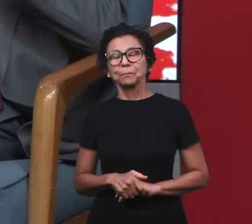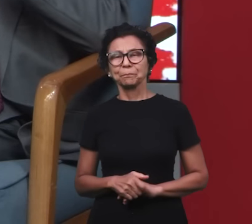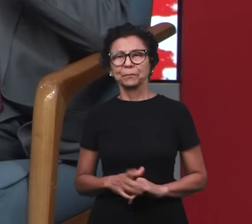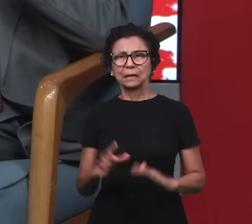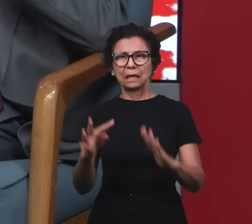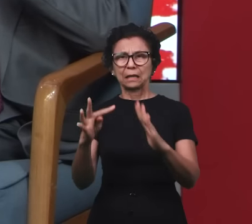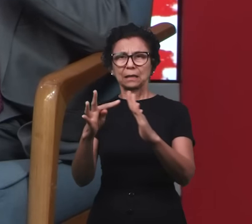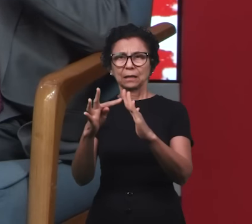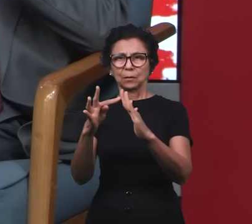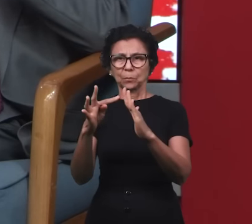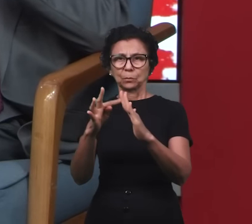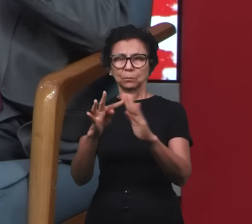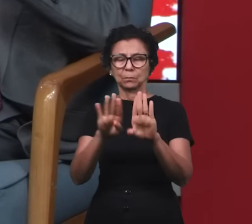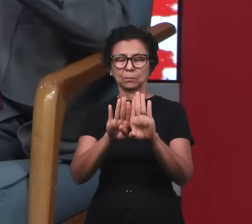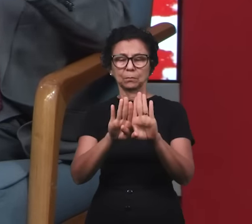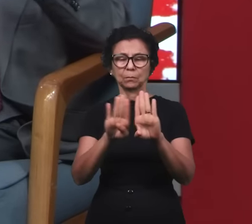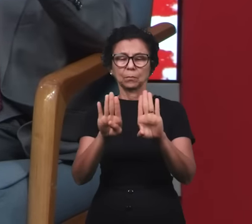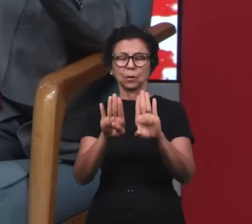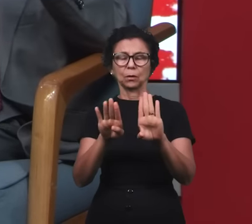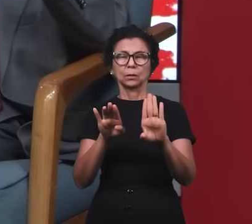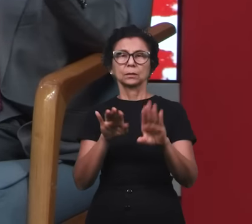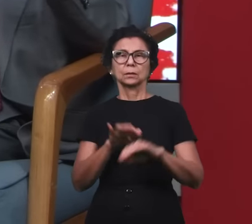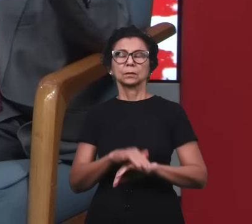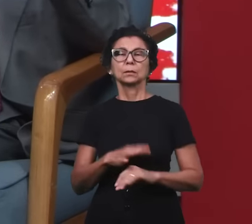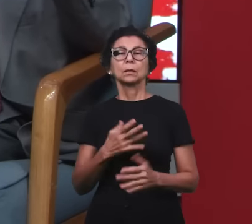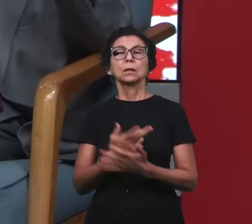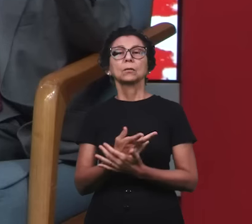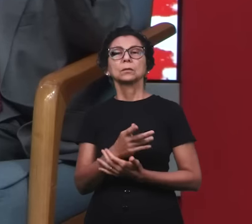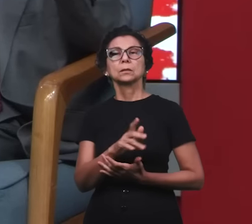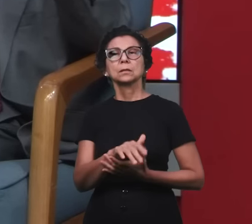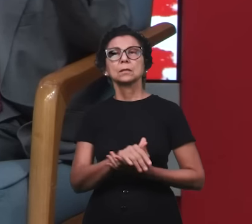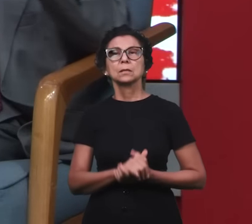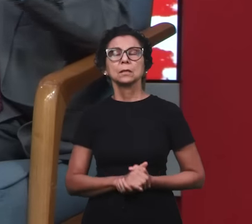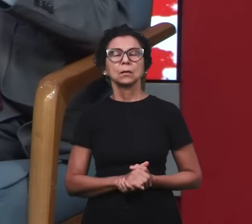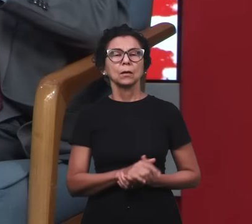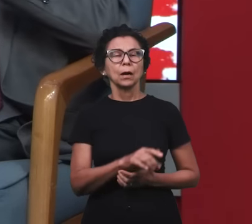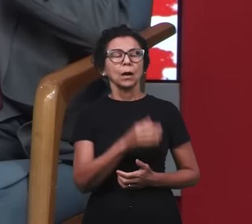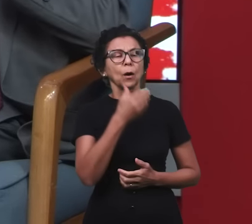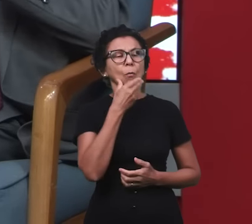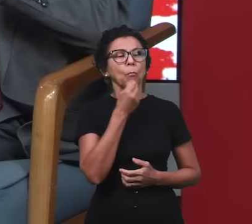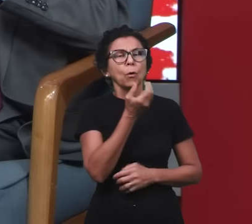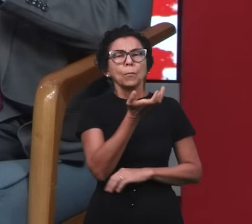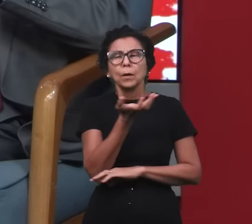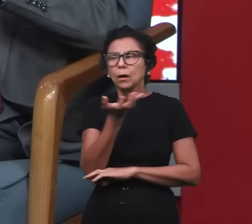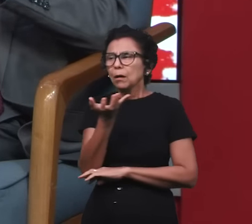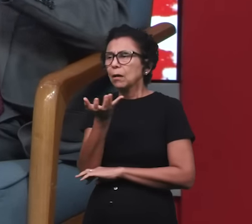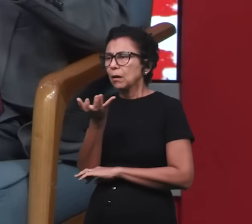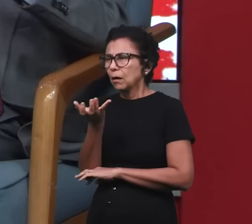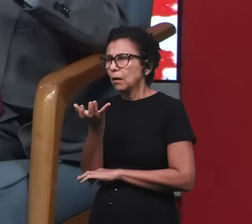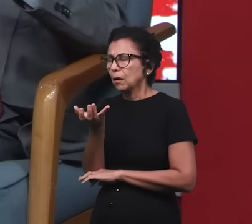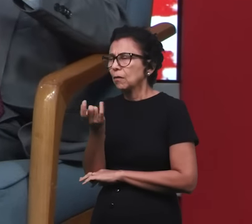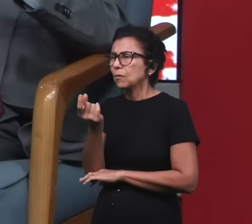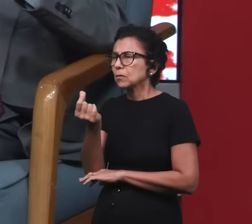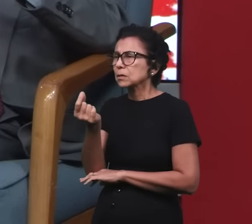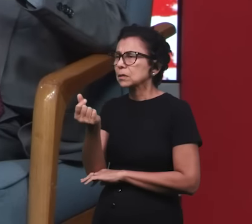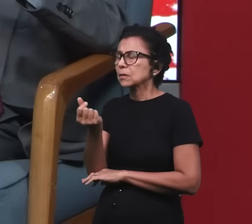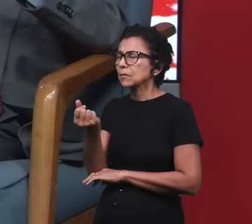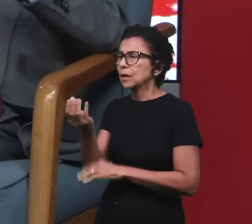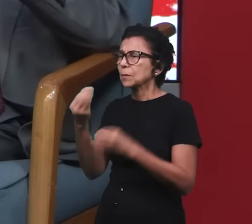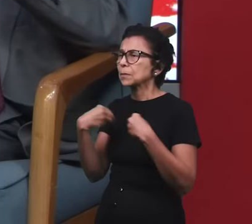templo, o que nós temos? Você tem alguma coisa para nos dar? Veja que está